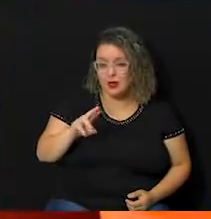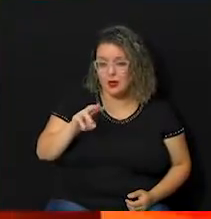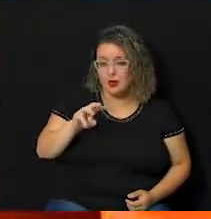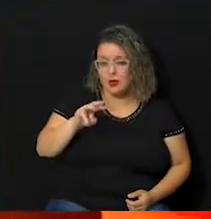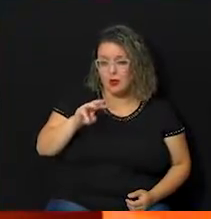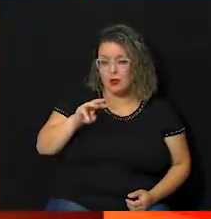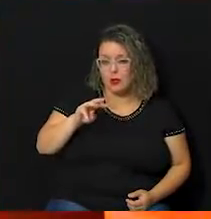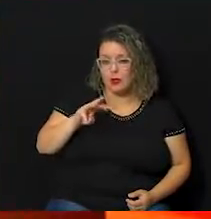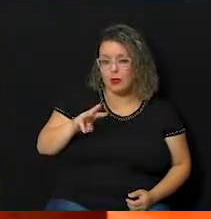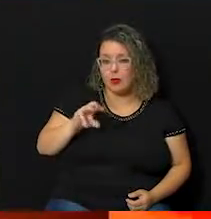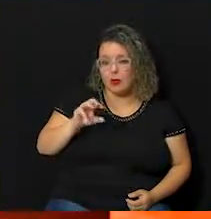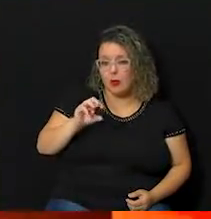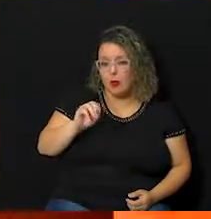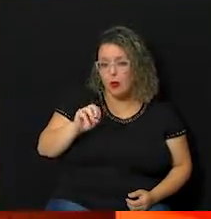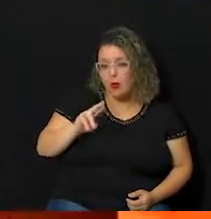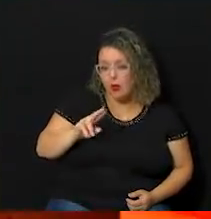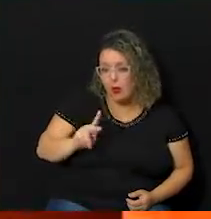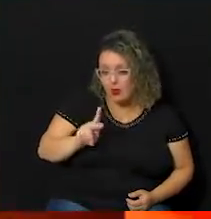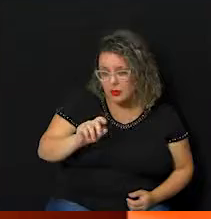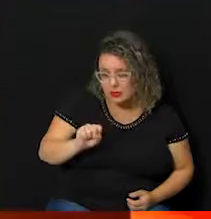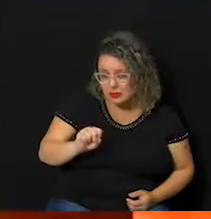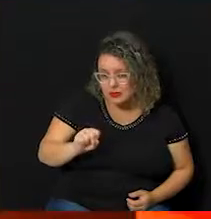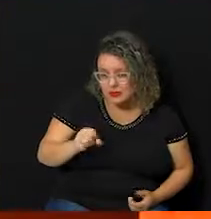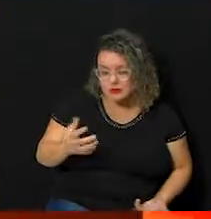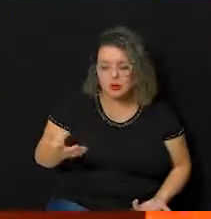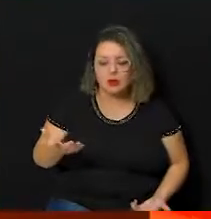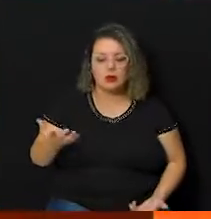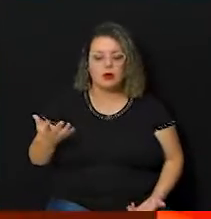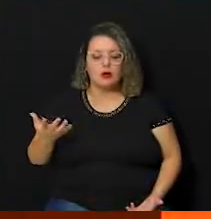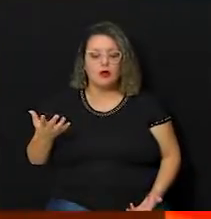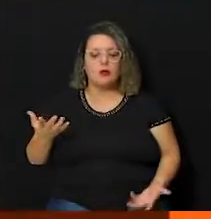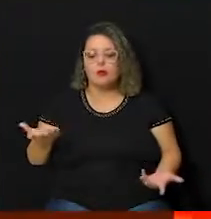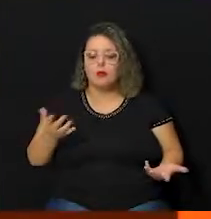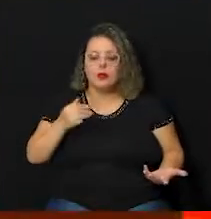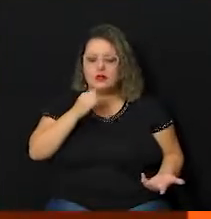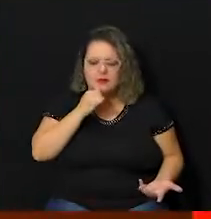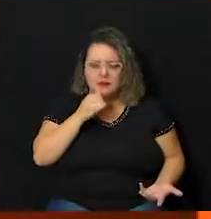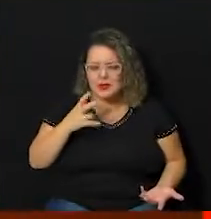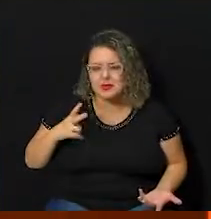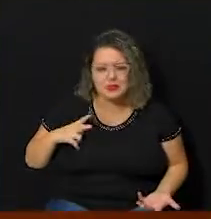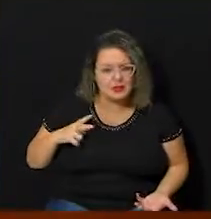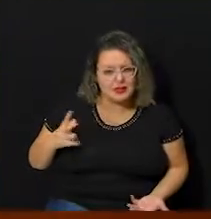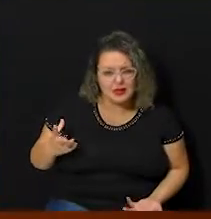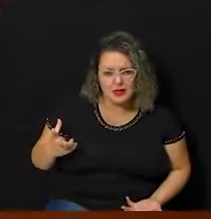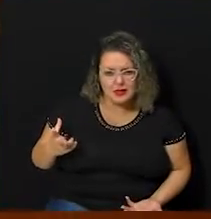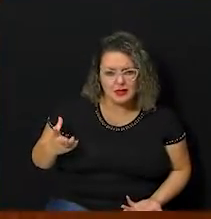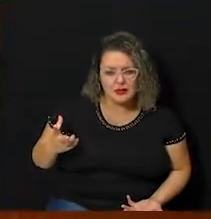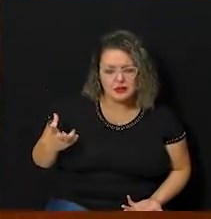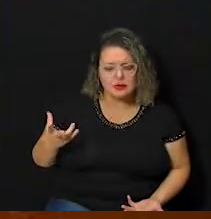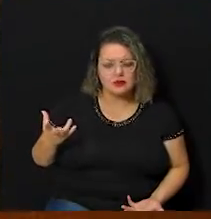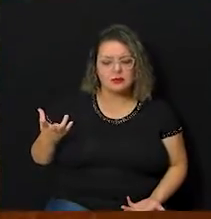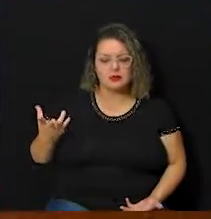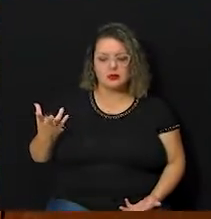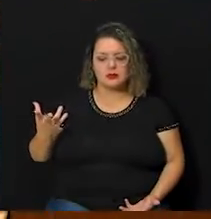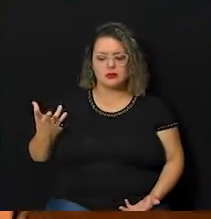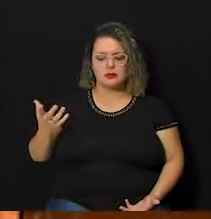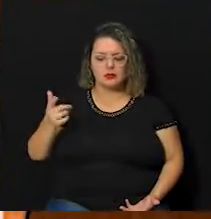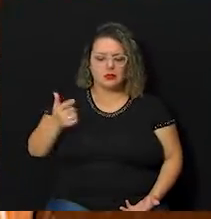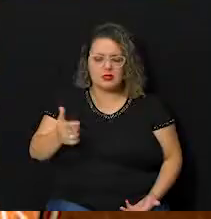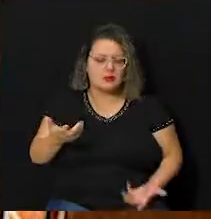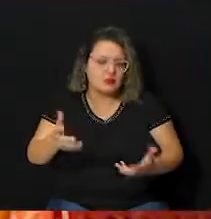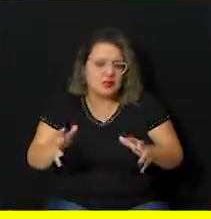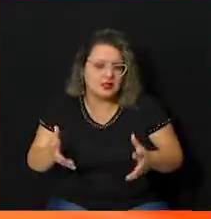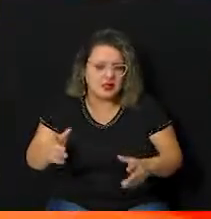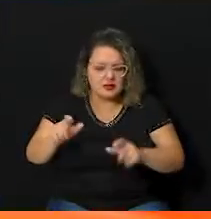esse tipo de produção. Então a minha preocupação era essa, porque de novo, como é uma coisa muito pessoal, eu não queria de nenhuma maneira que a pessoa que